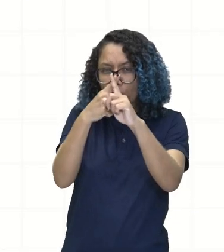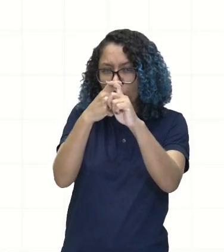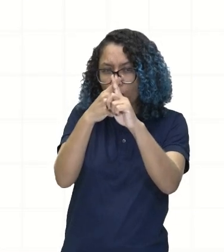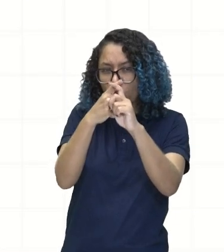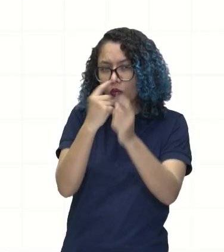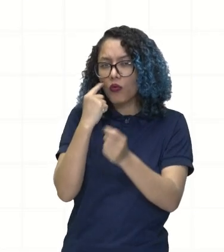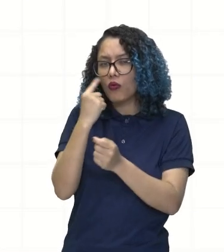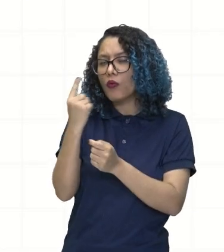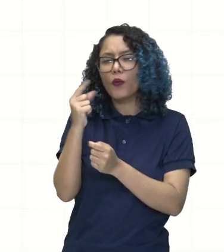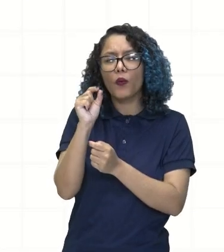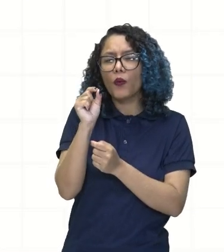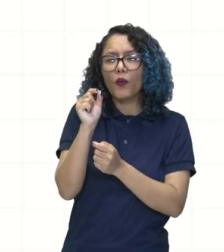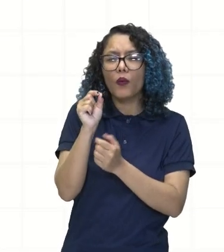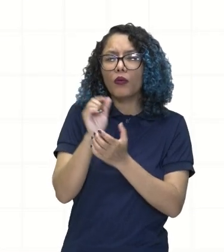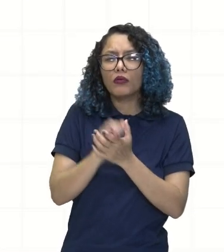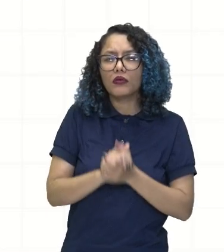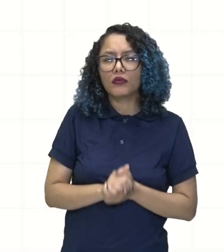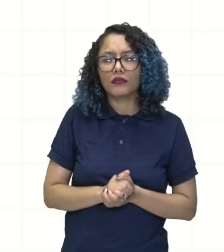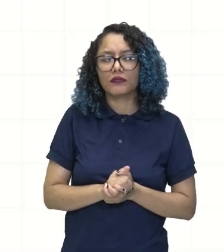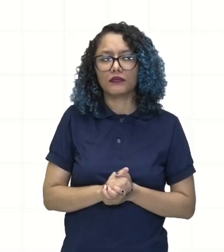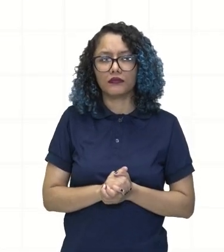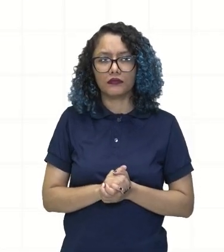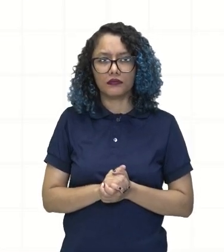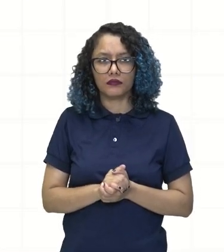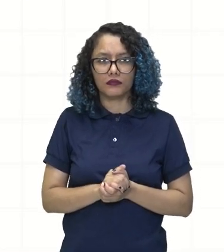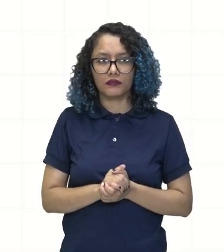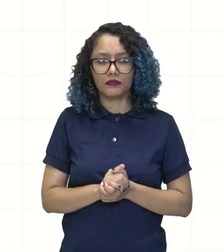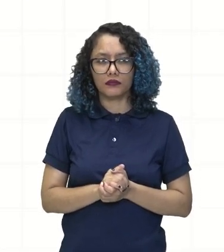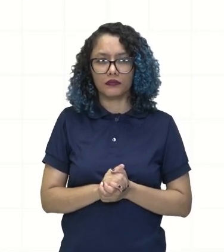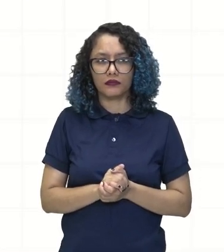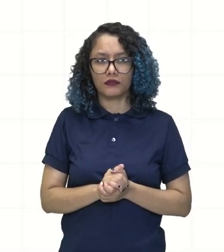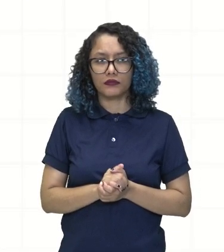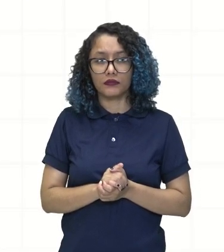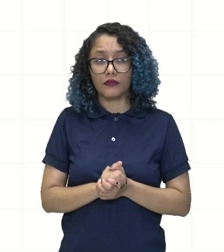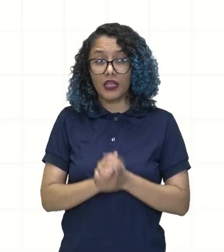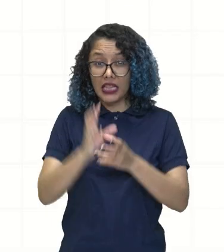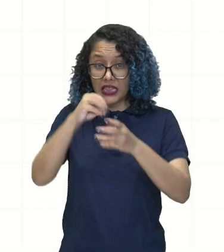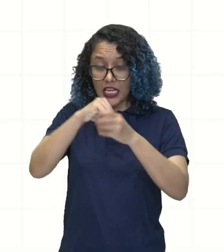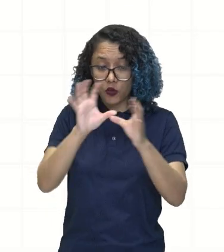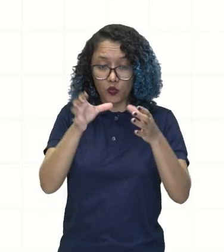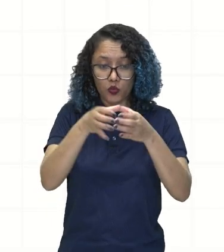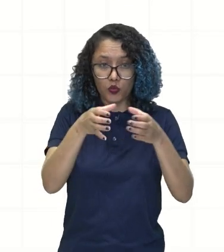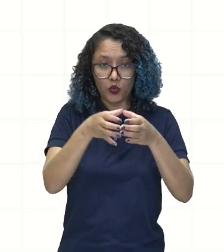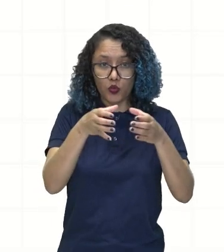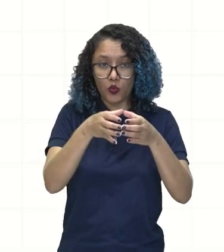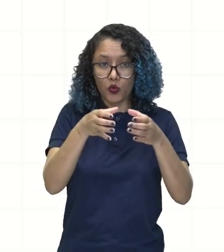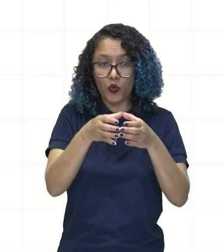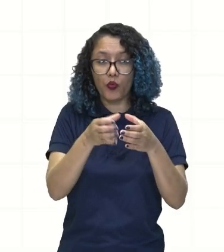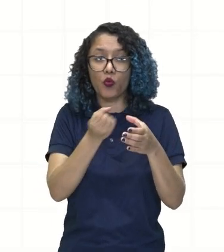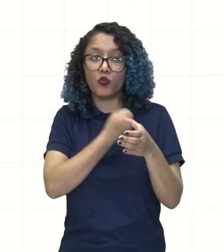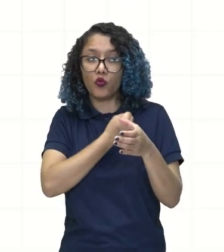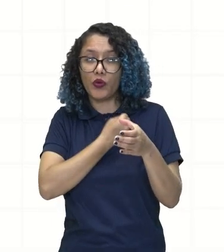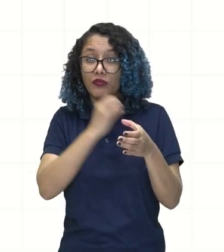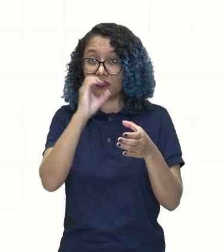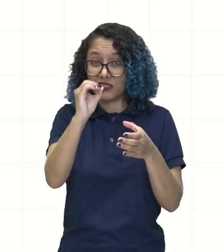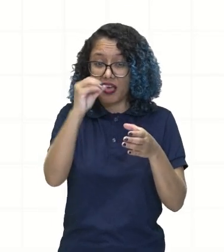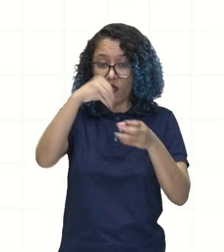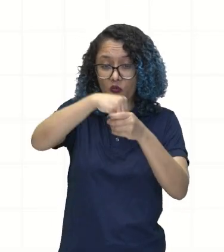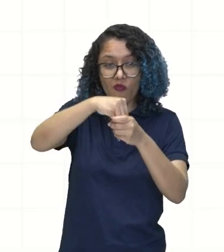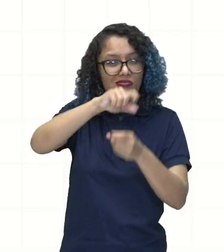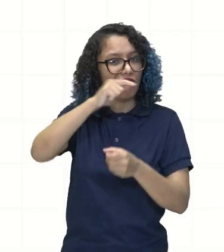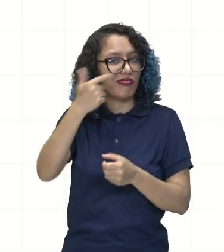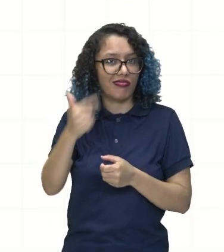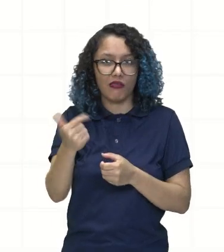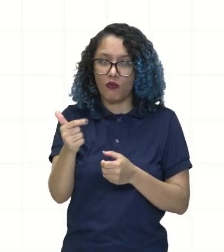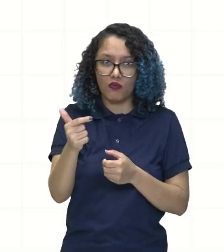tá? O que que significa? Significa que nesse conjunto não está incluído o zero. Mas, professor, agora